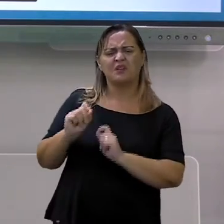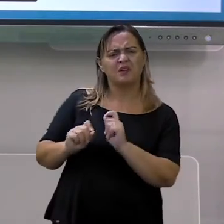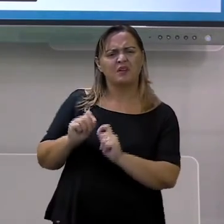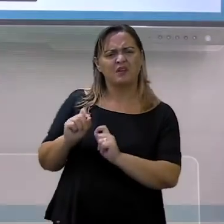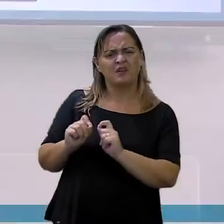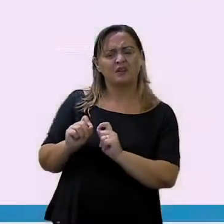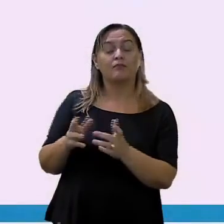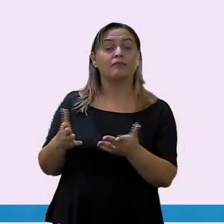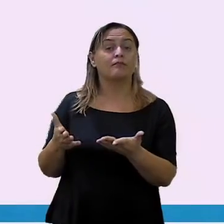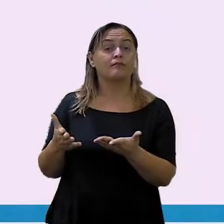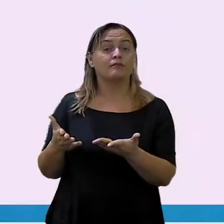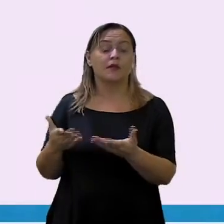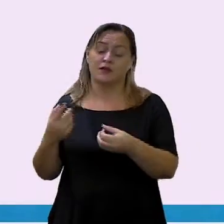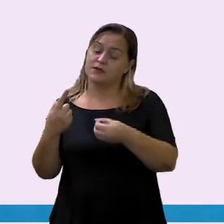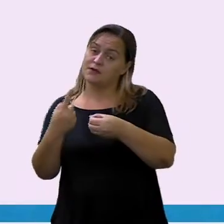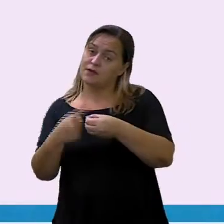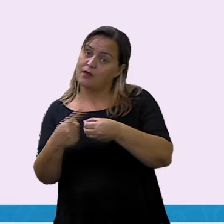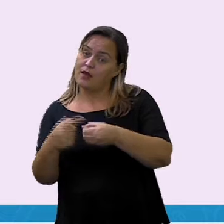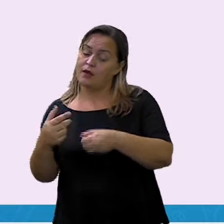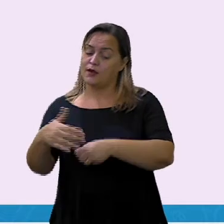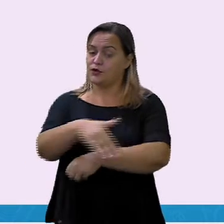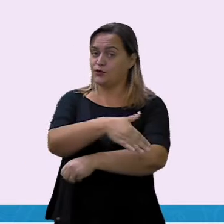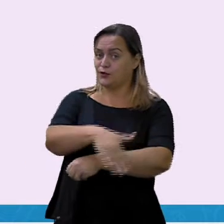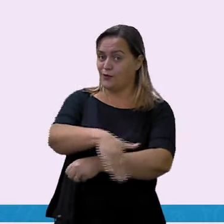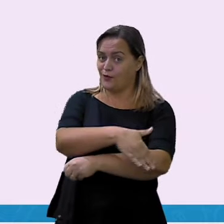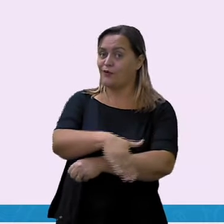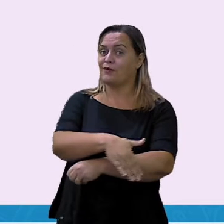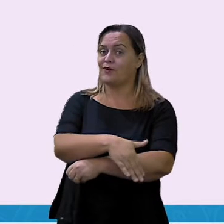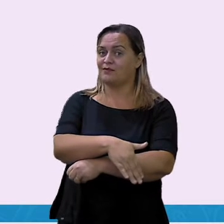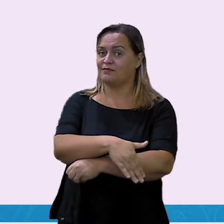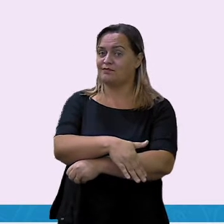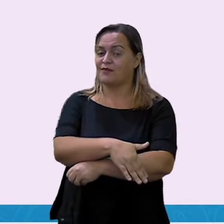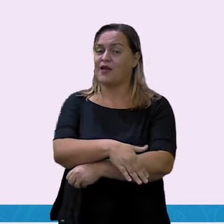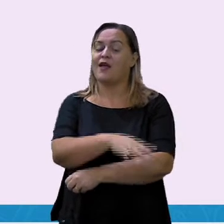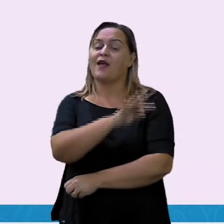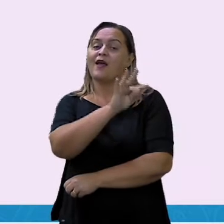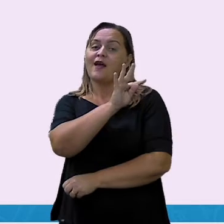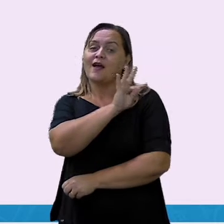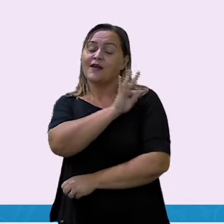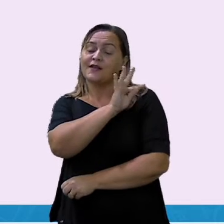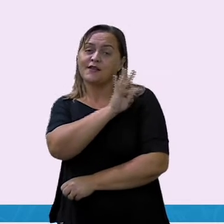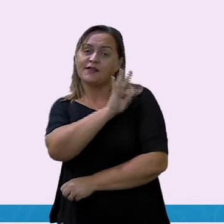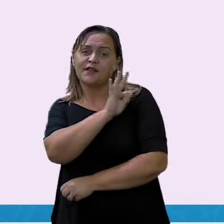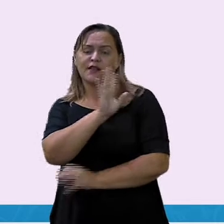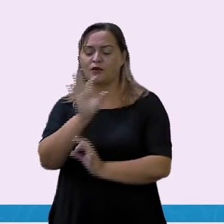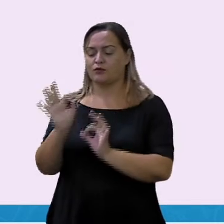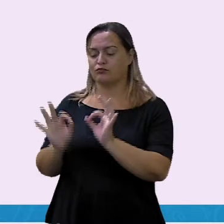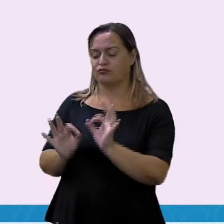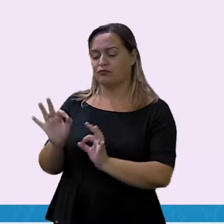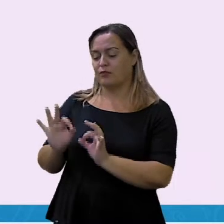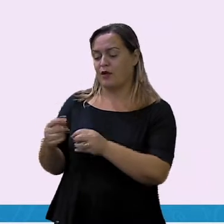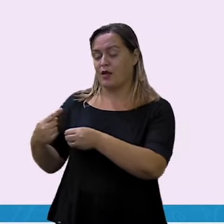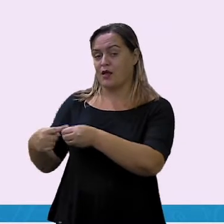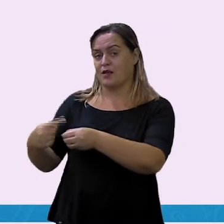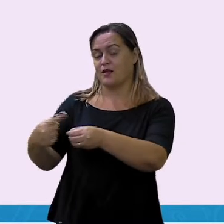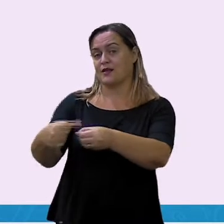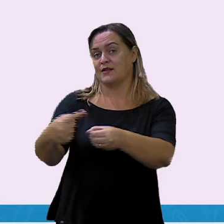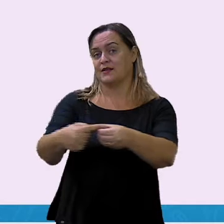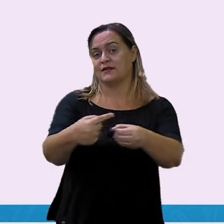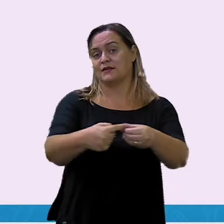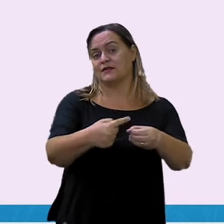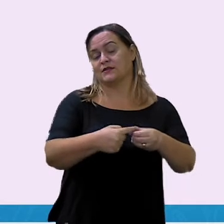Então vamos juntos. É a técnica de organizar as cidades com o objetivo